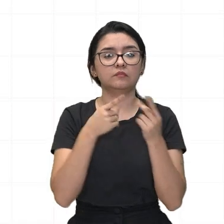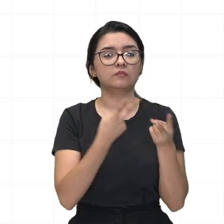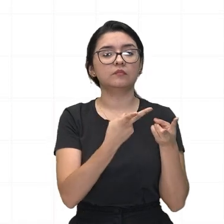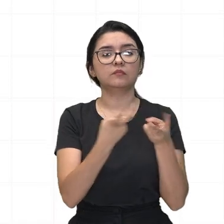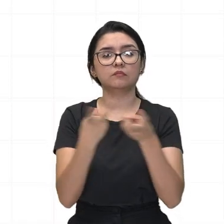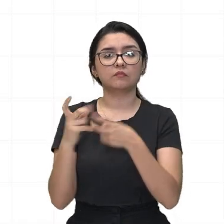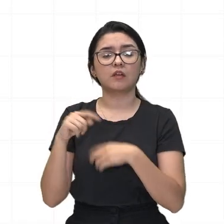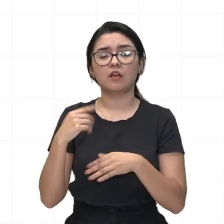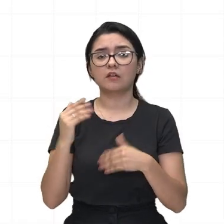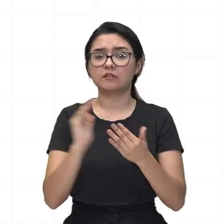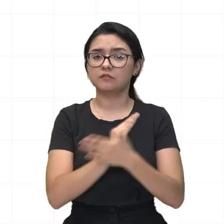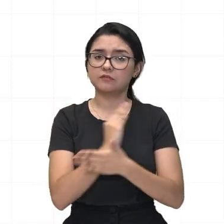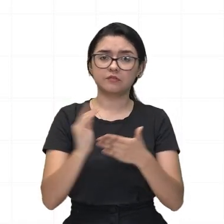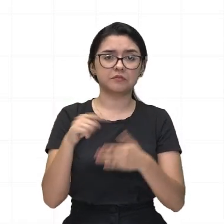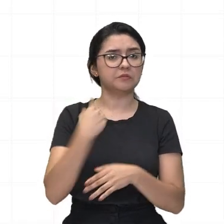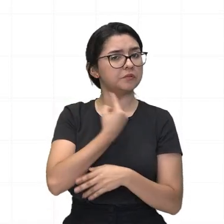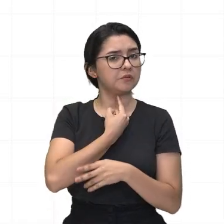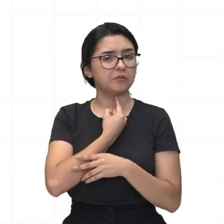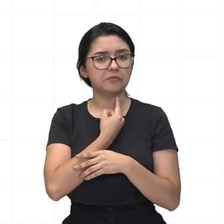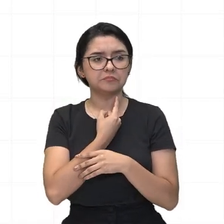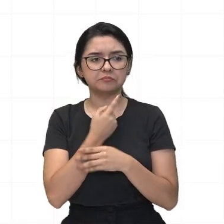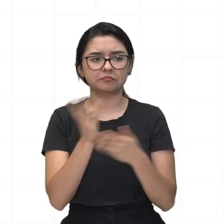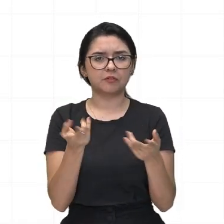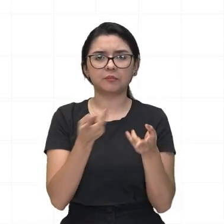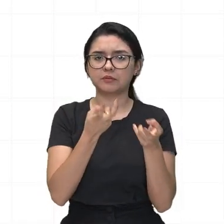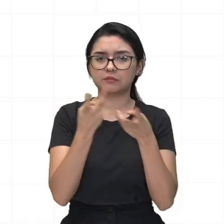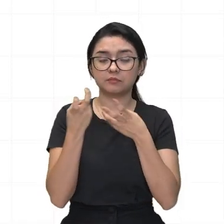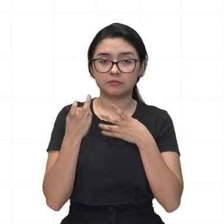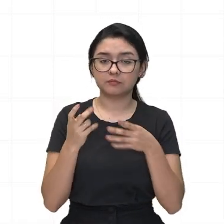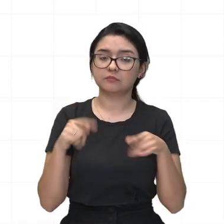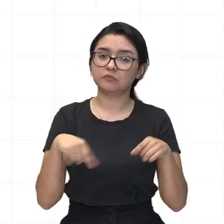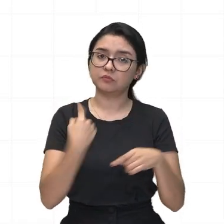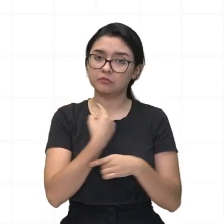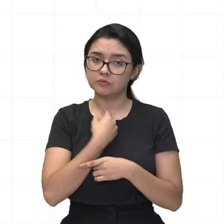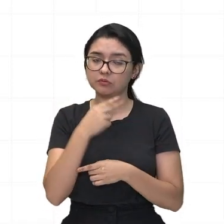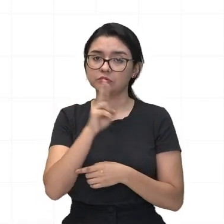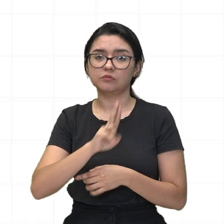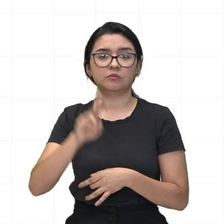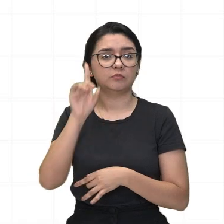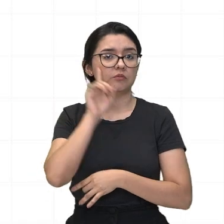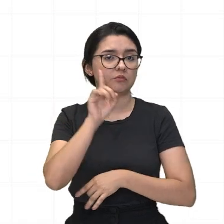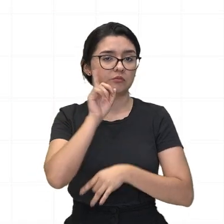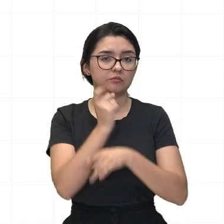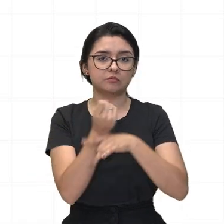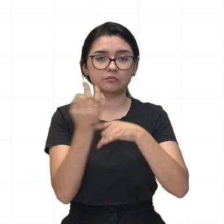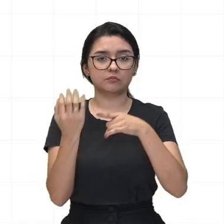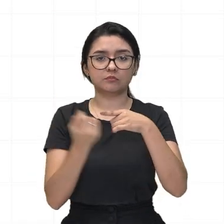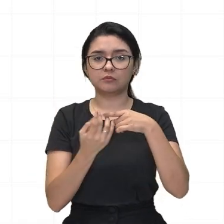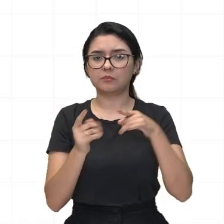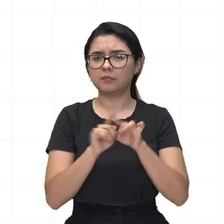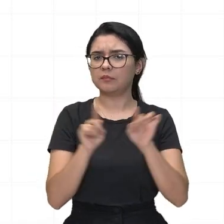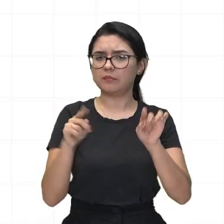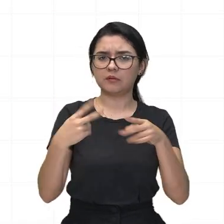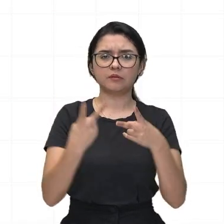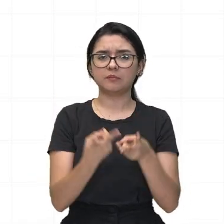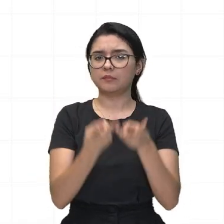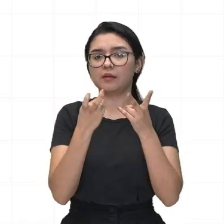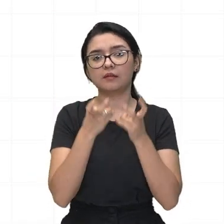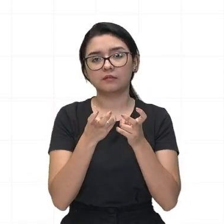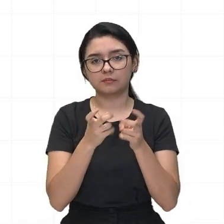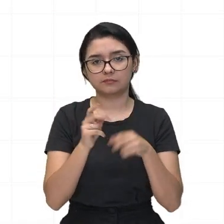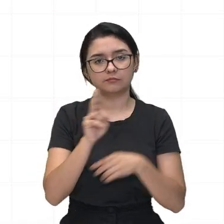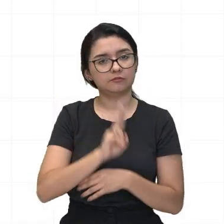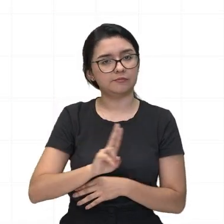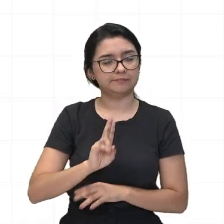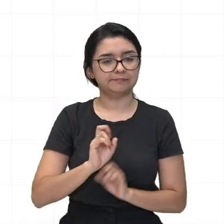que percebamos. Muitas vezes nós utilizamos frações e nem estamos percebendo aí que nós estamos utilizando as frações,